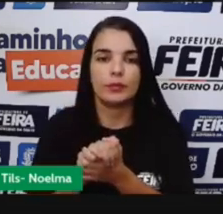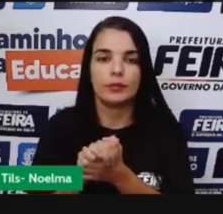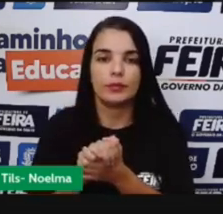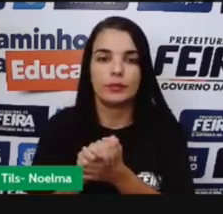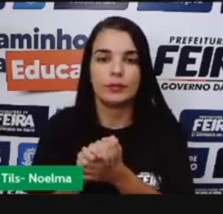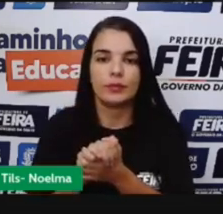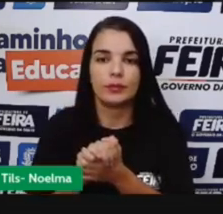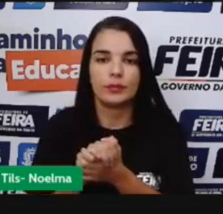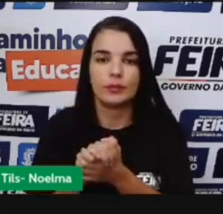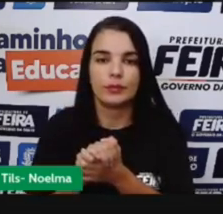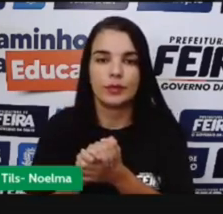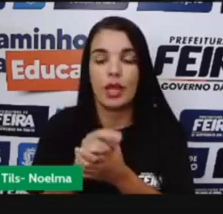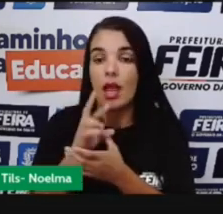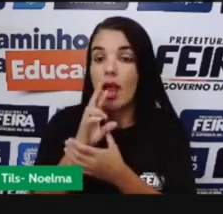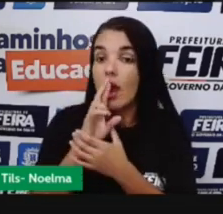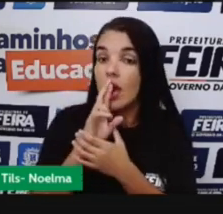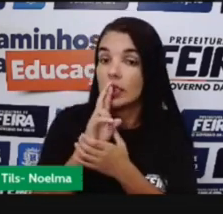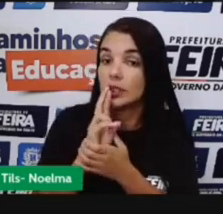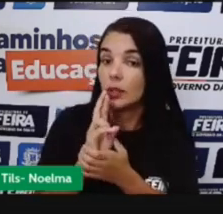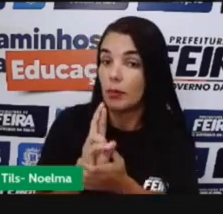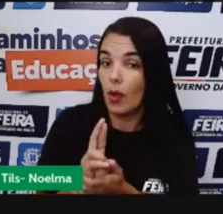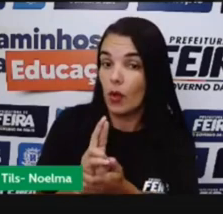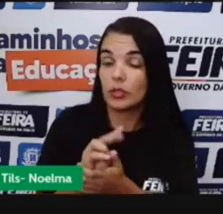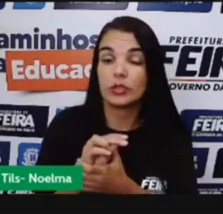Aqui nós temos o quociente.